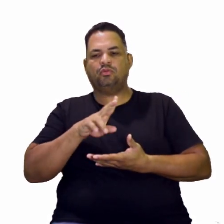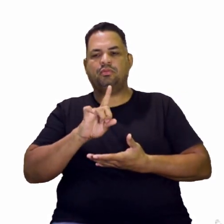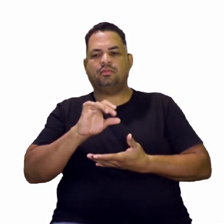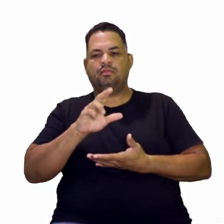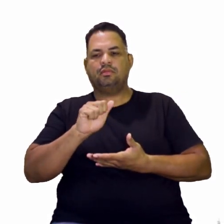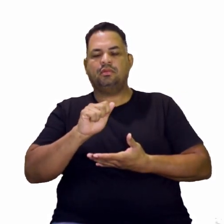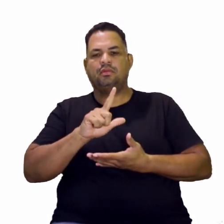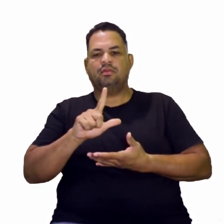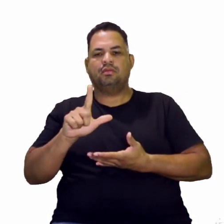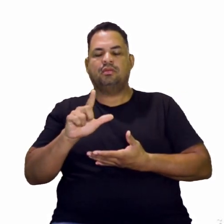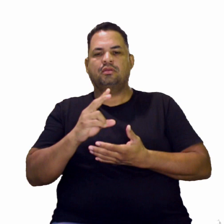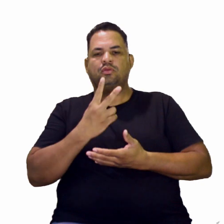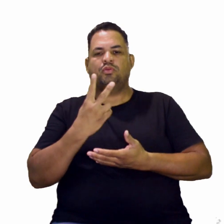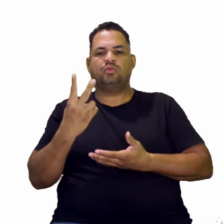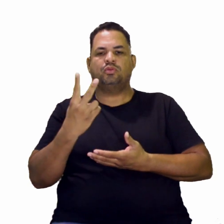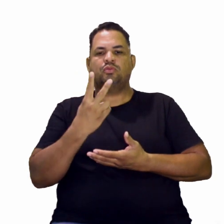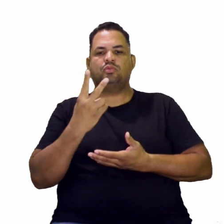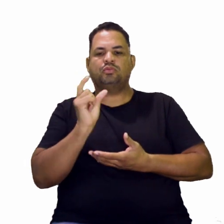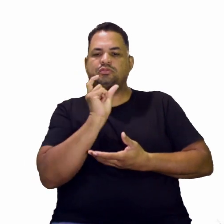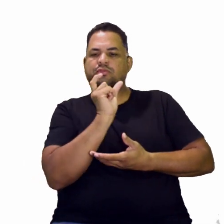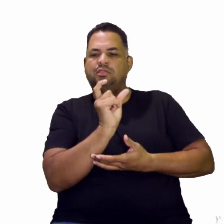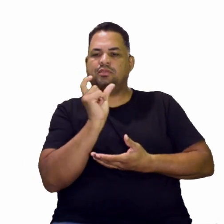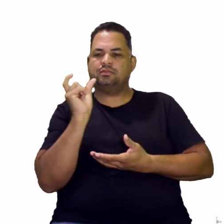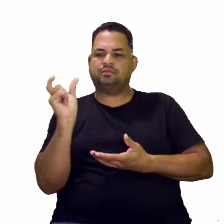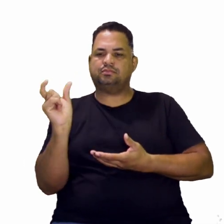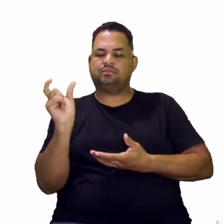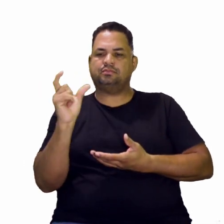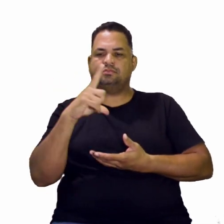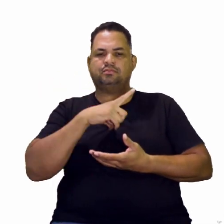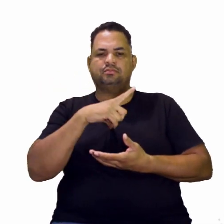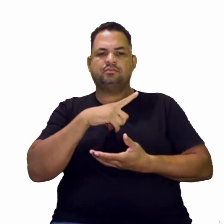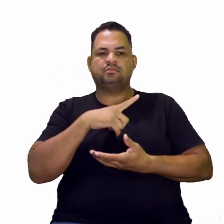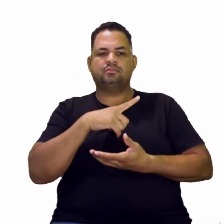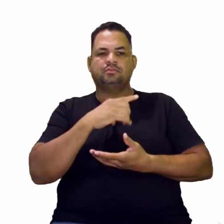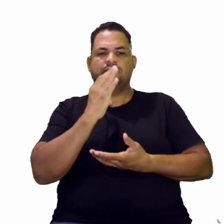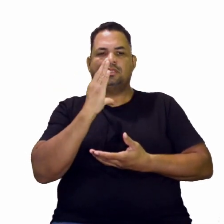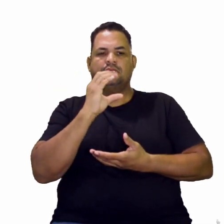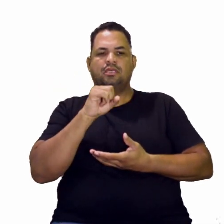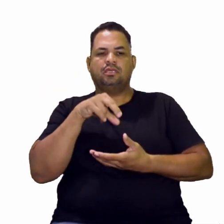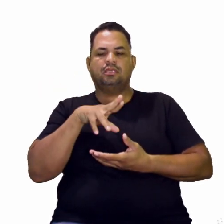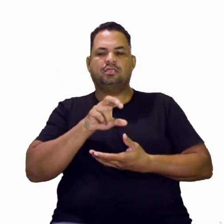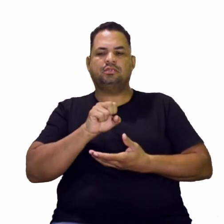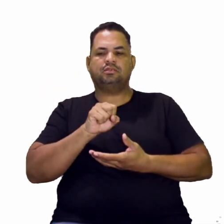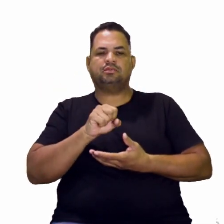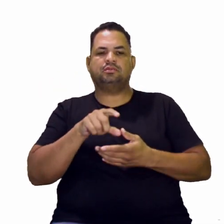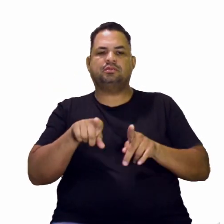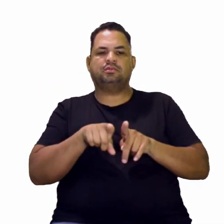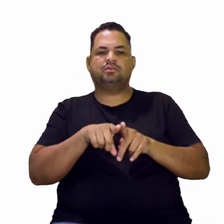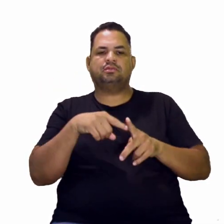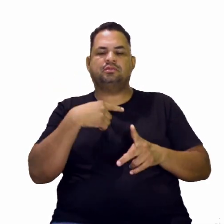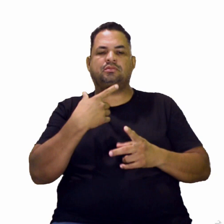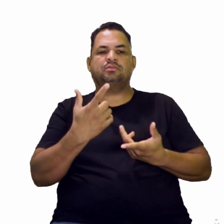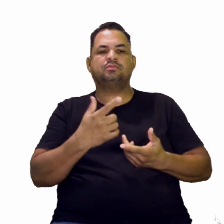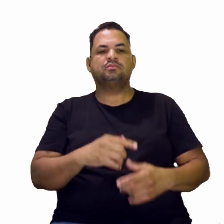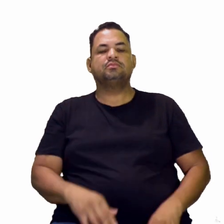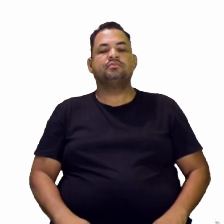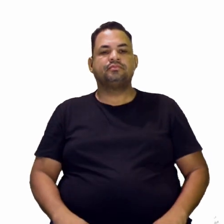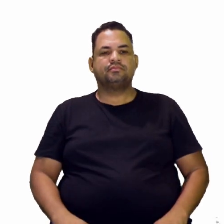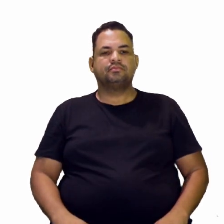binomial? Duas palavras. Você percebe que tem canis, né? Ou